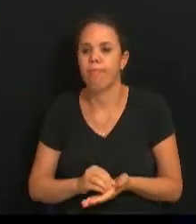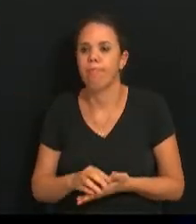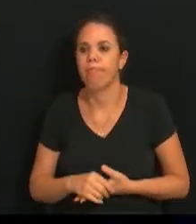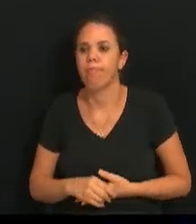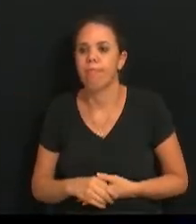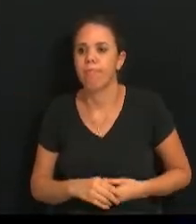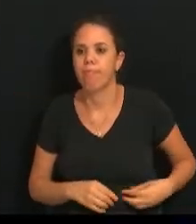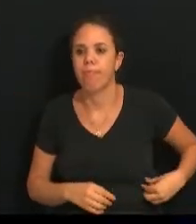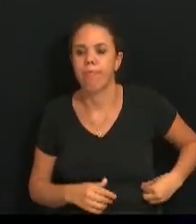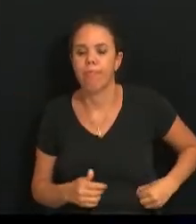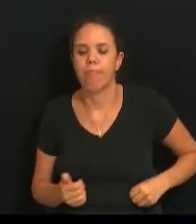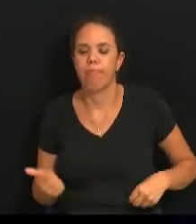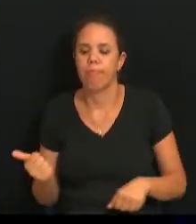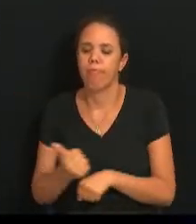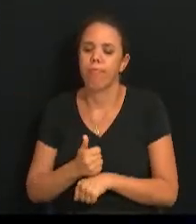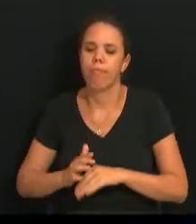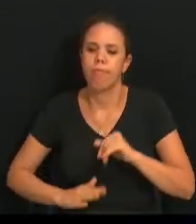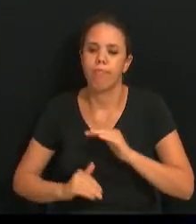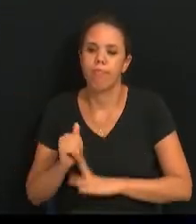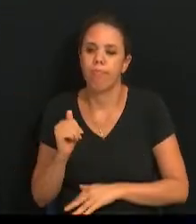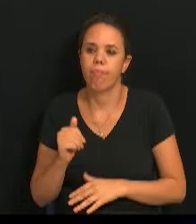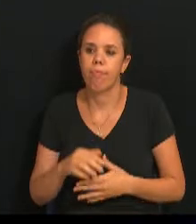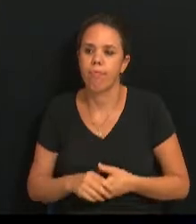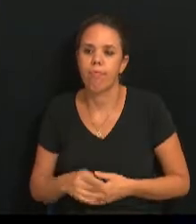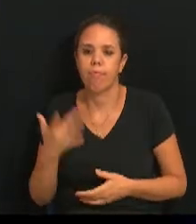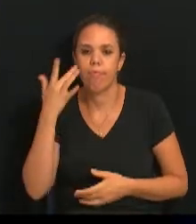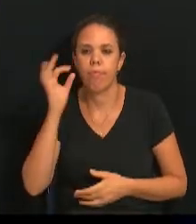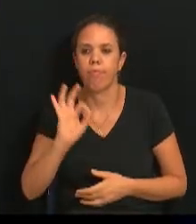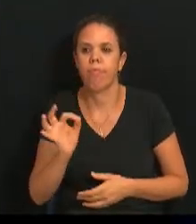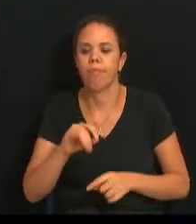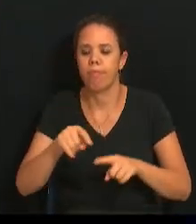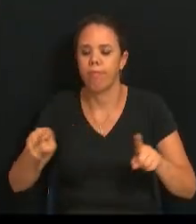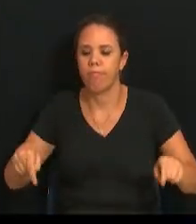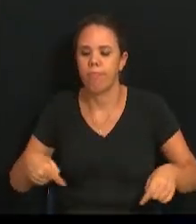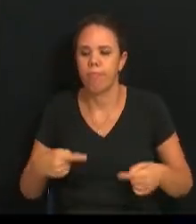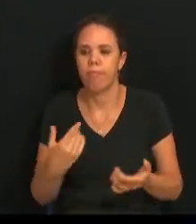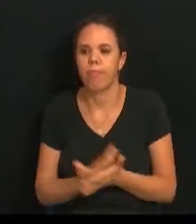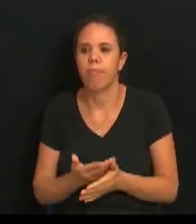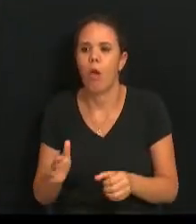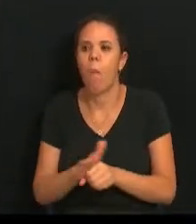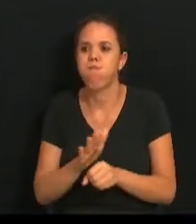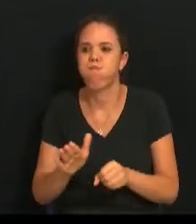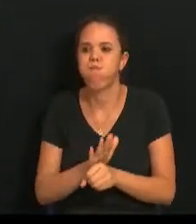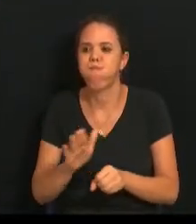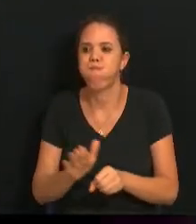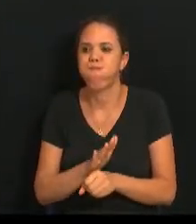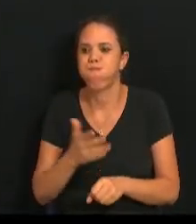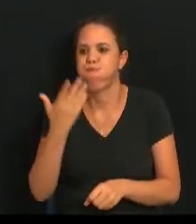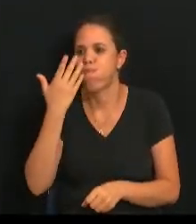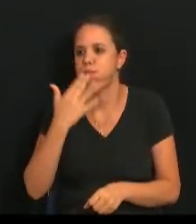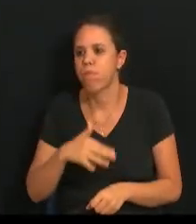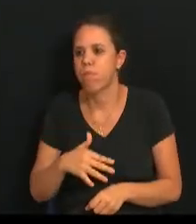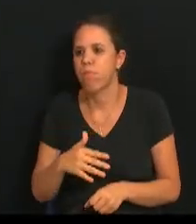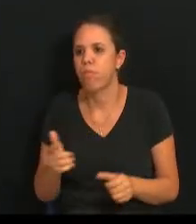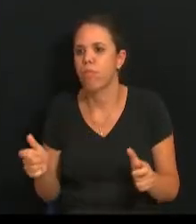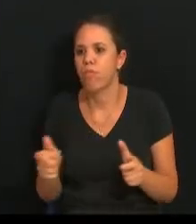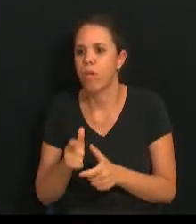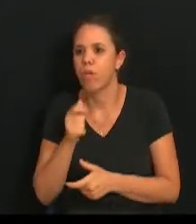profissionais, não sabe que as salas estão lotadas, as crianças estão menores